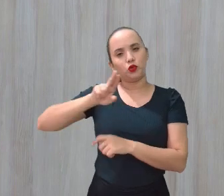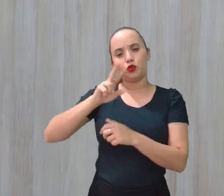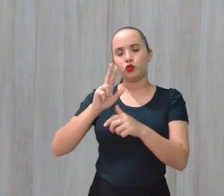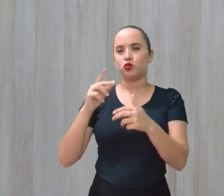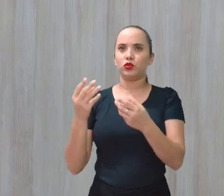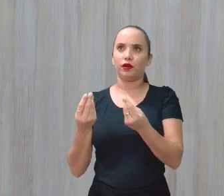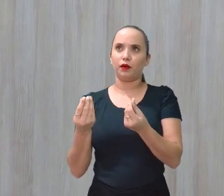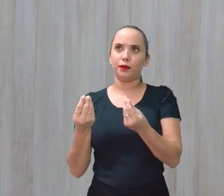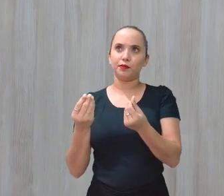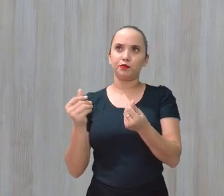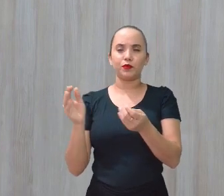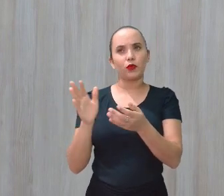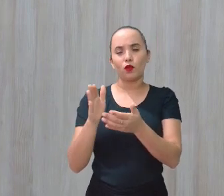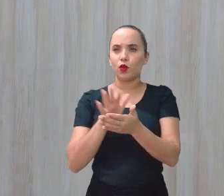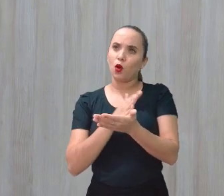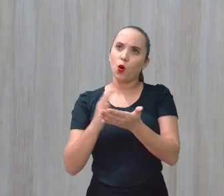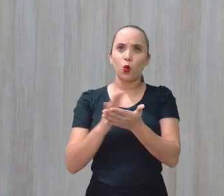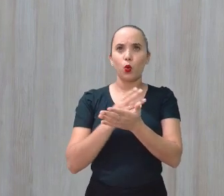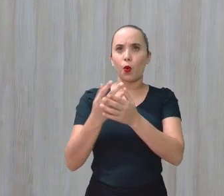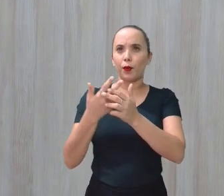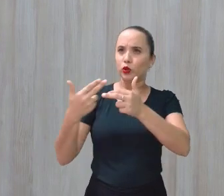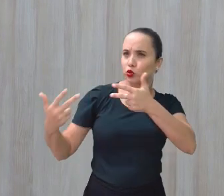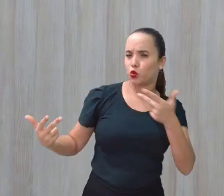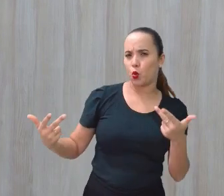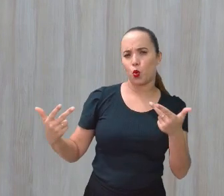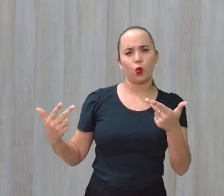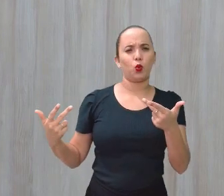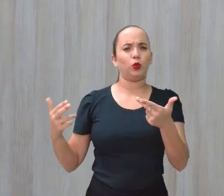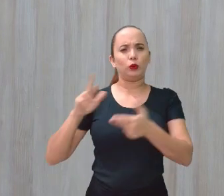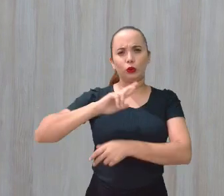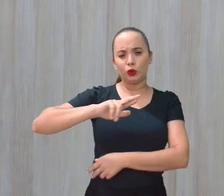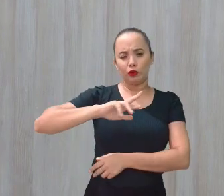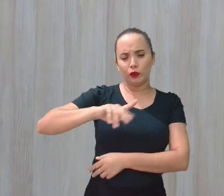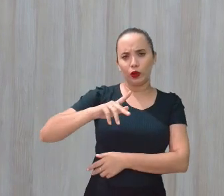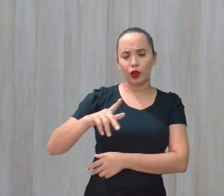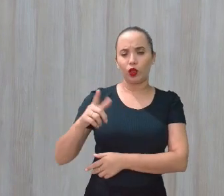algumas malícias na hora de olhar para o sistema de equações,